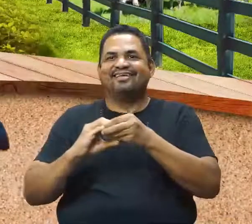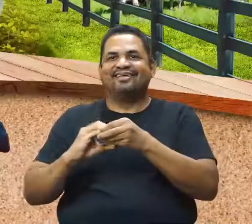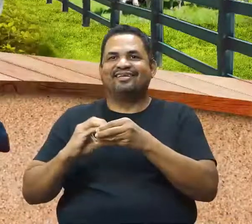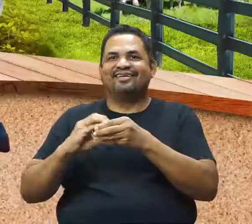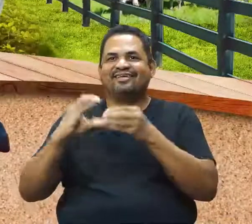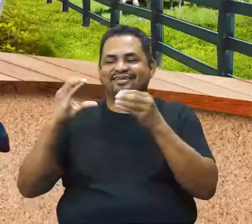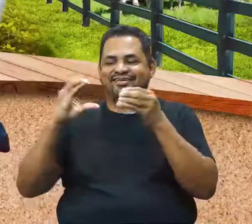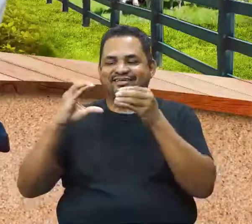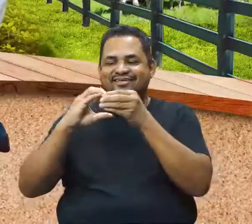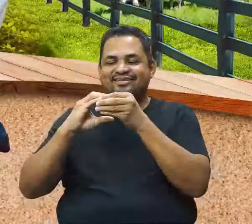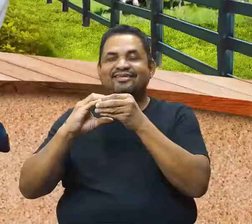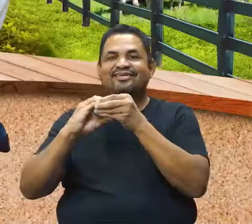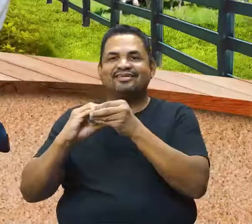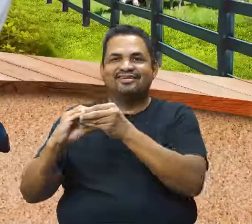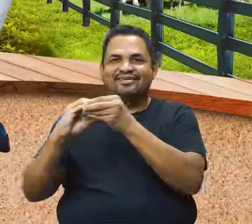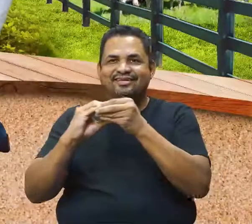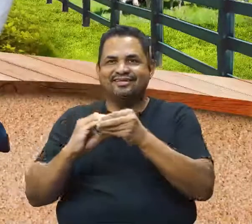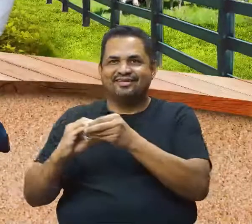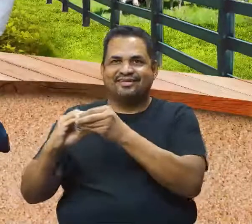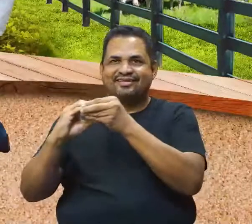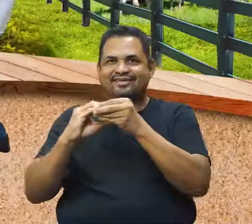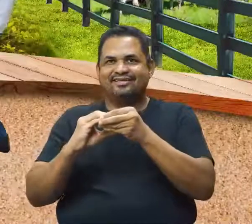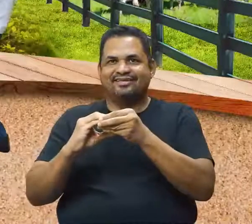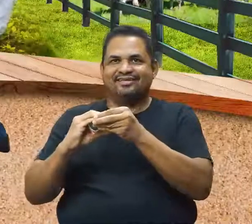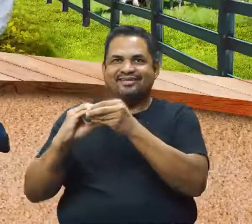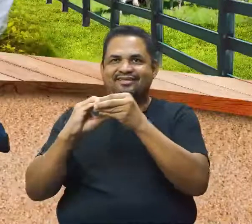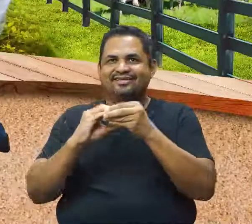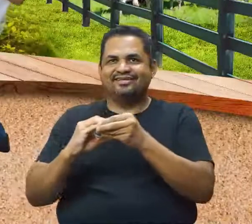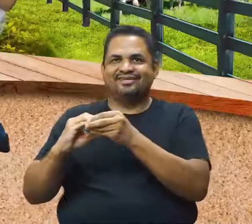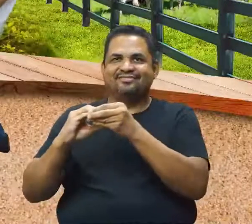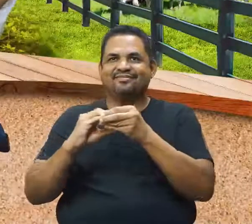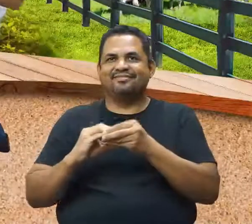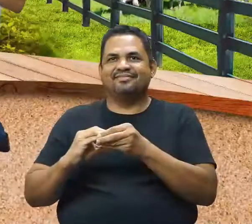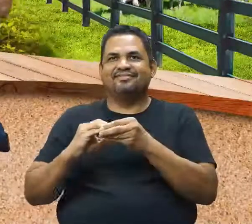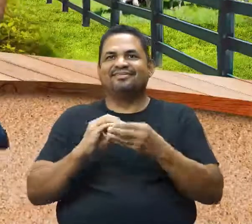A mão dele é essa que está assim e essa fica assim.